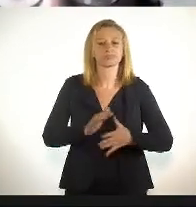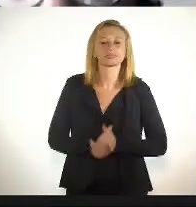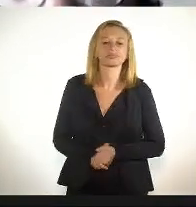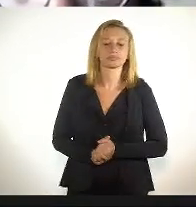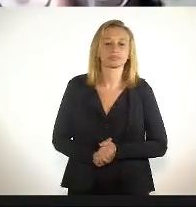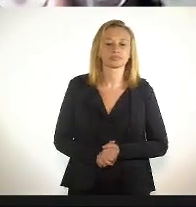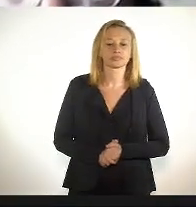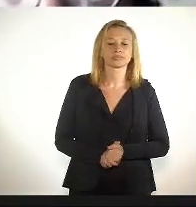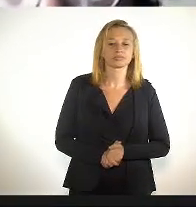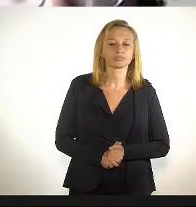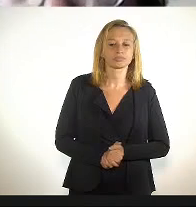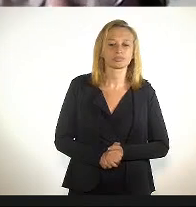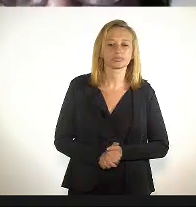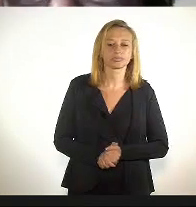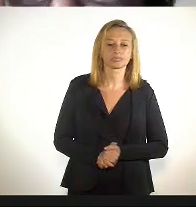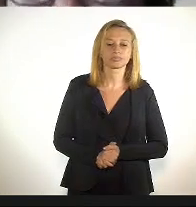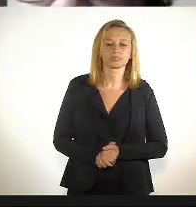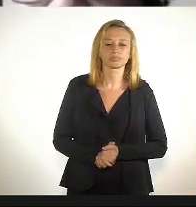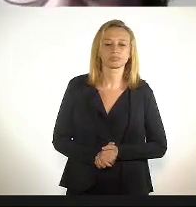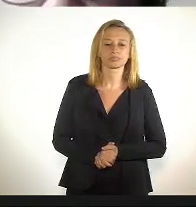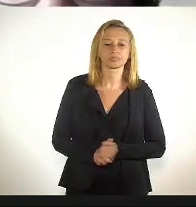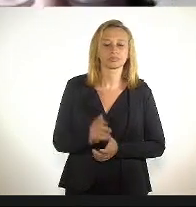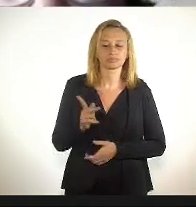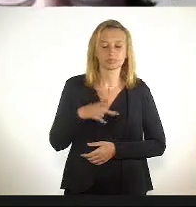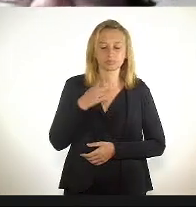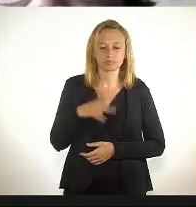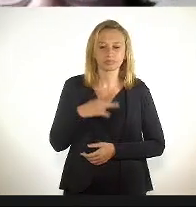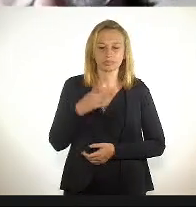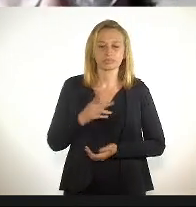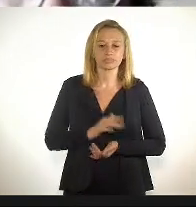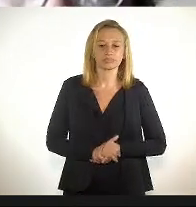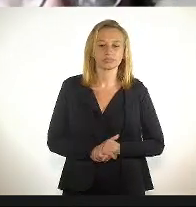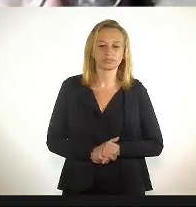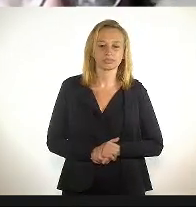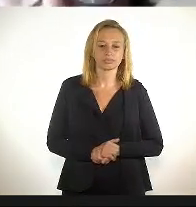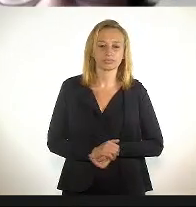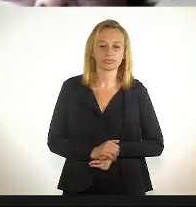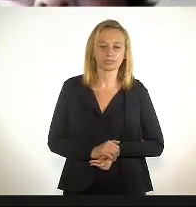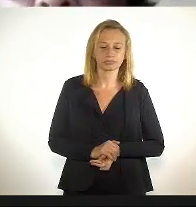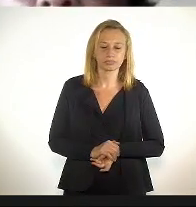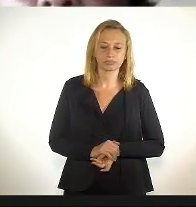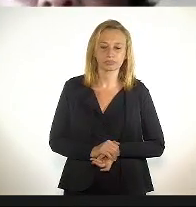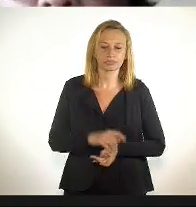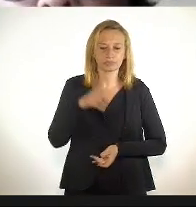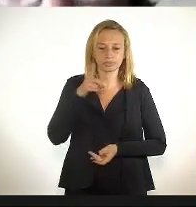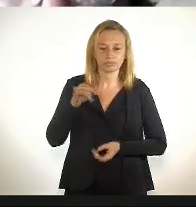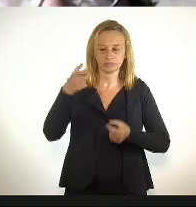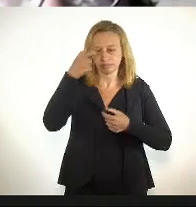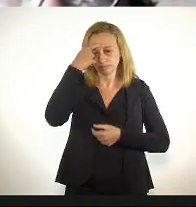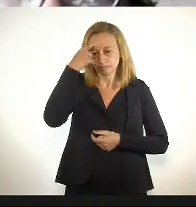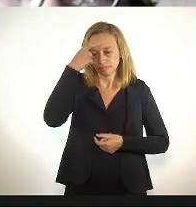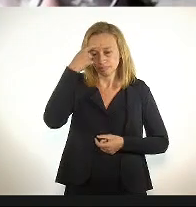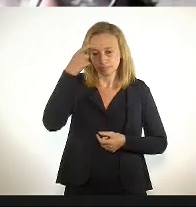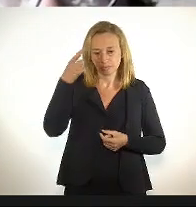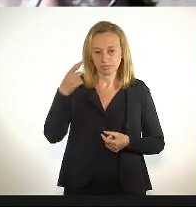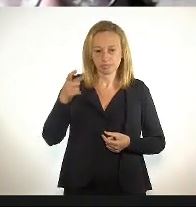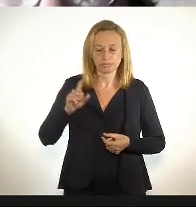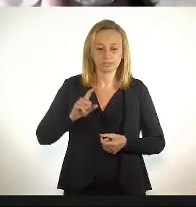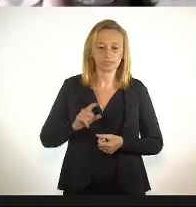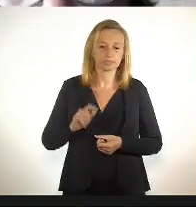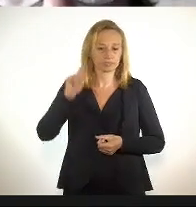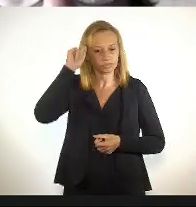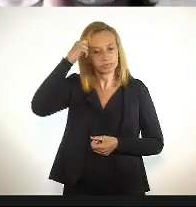o que eu estava tratando em termos do que representa o Dia da Consciência Negra, para